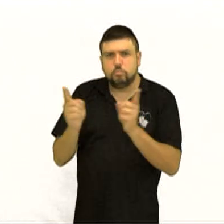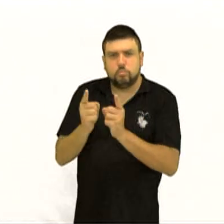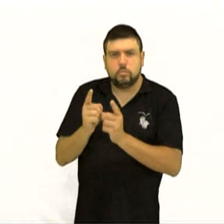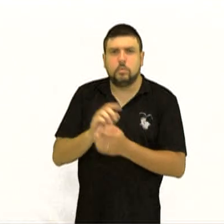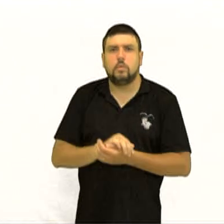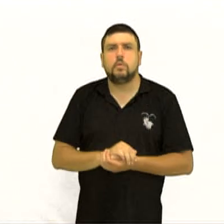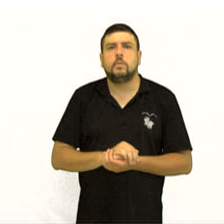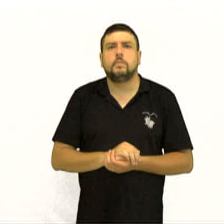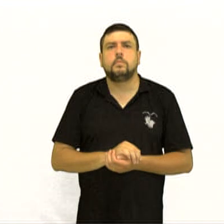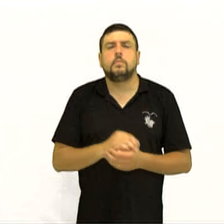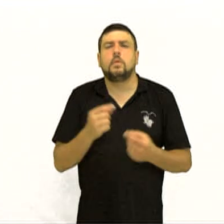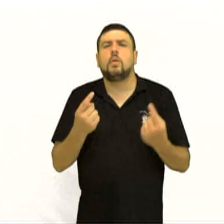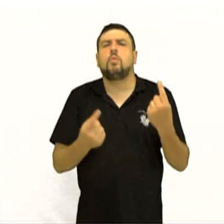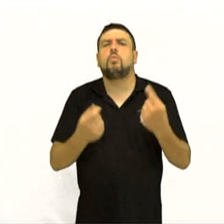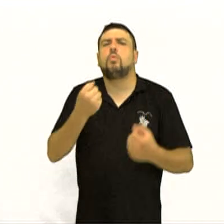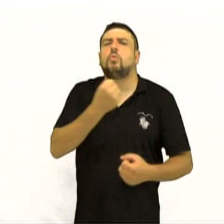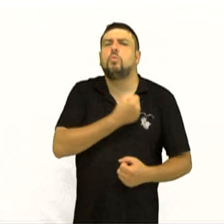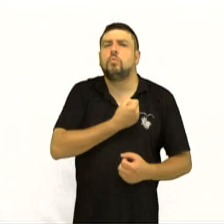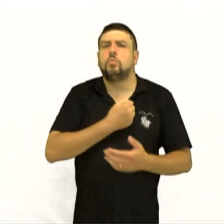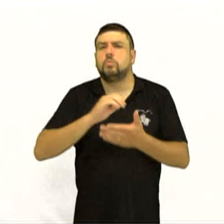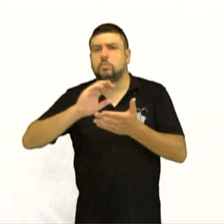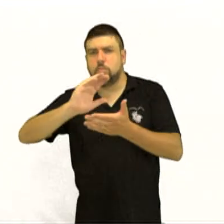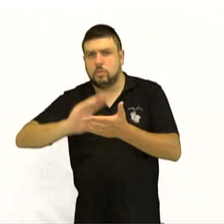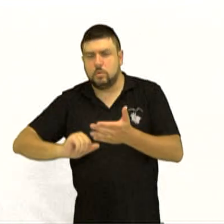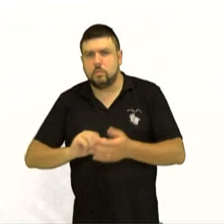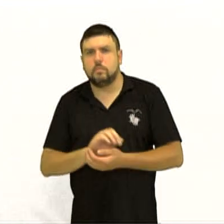classes, ok? Começa, então,